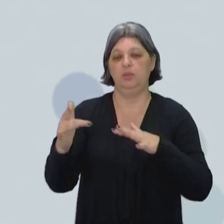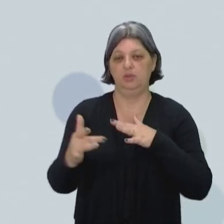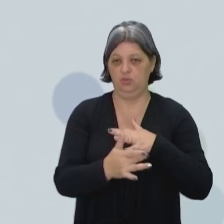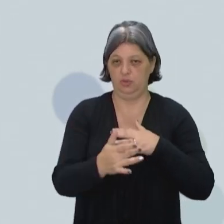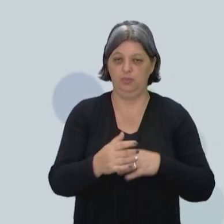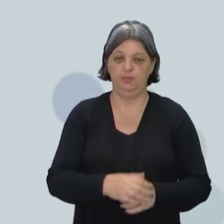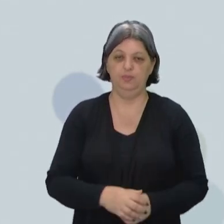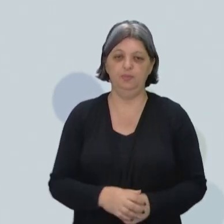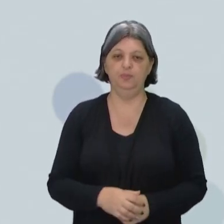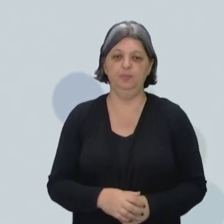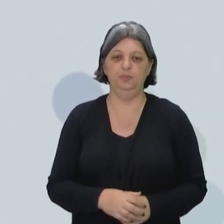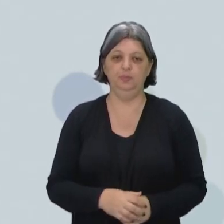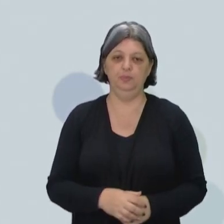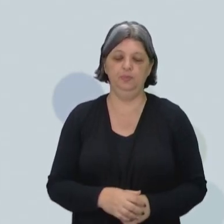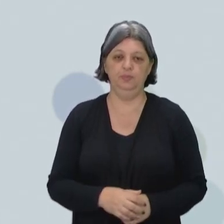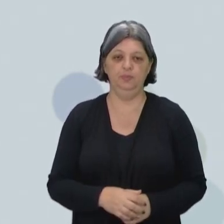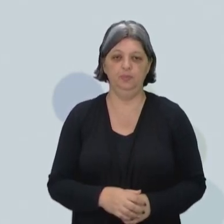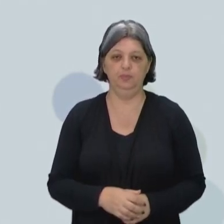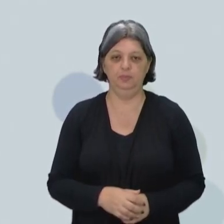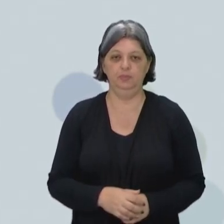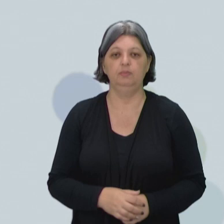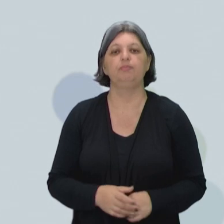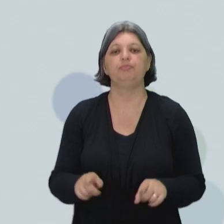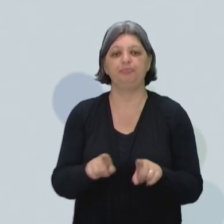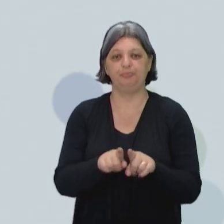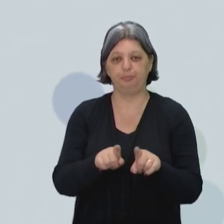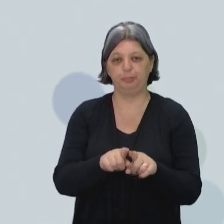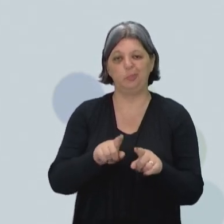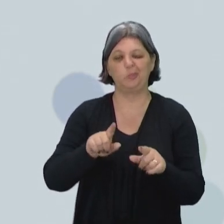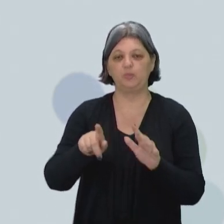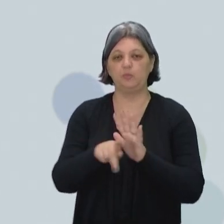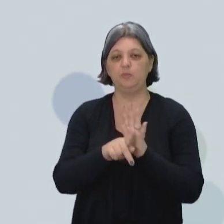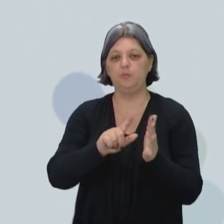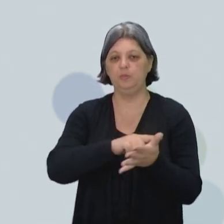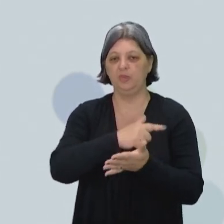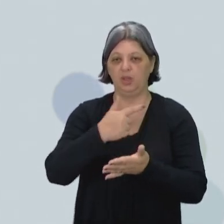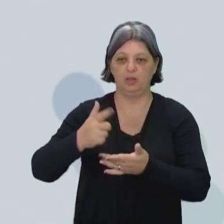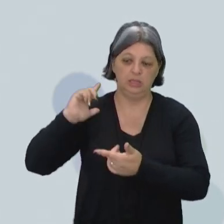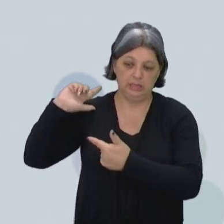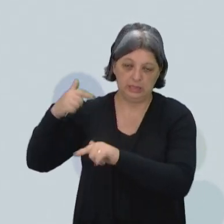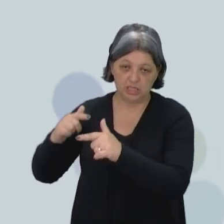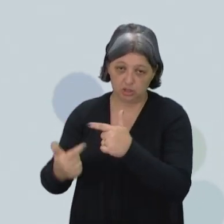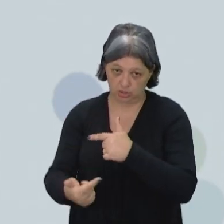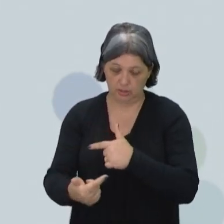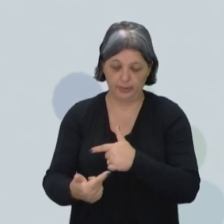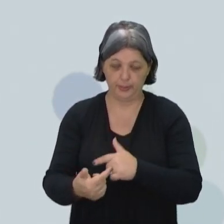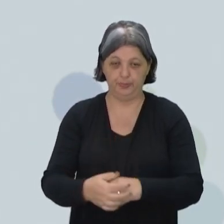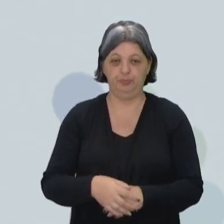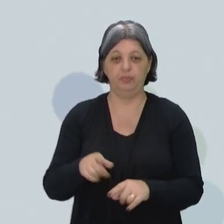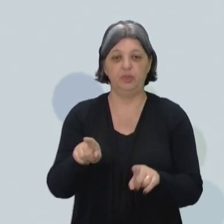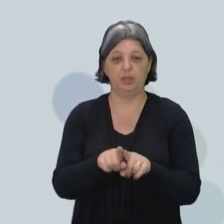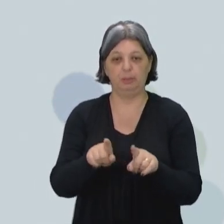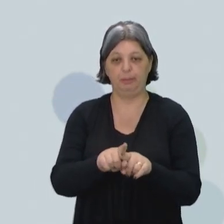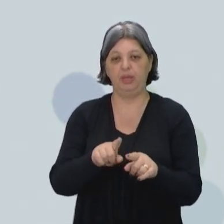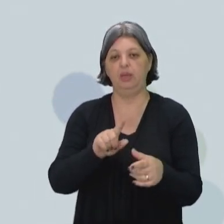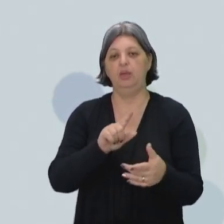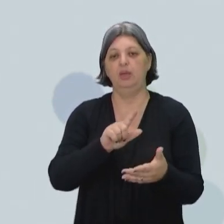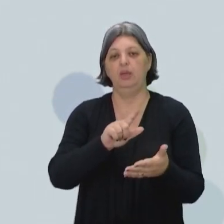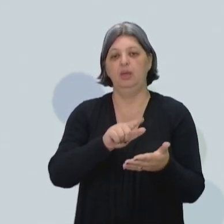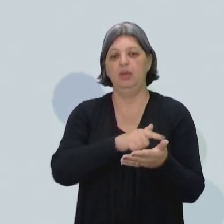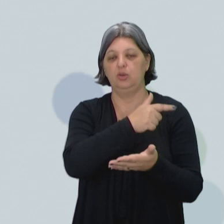Então, primeiro assim, falar sobre jornalismo tradicional e midiático. Isso é importante porque é uma diferença que a gente